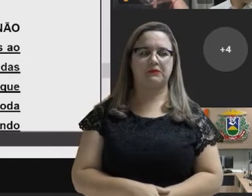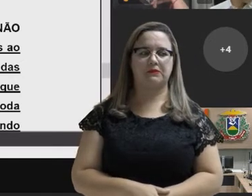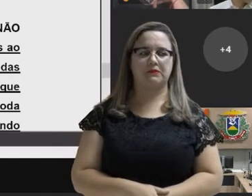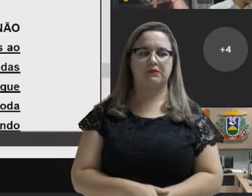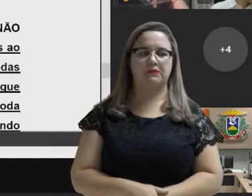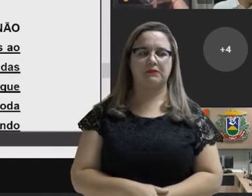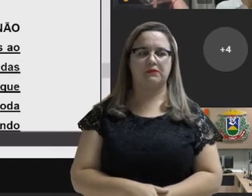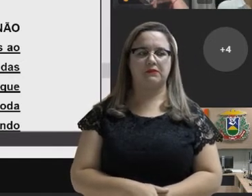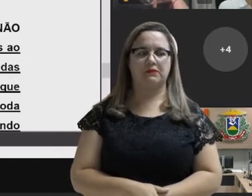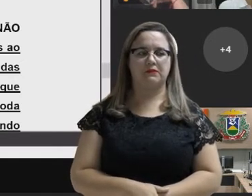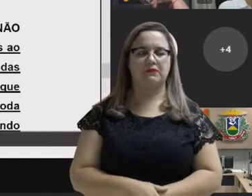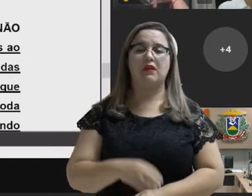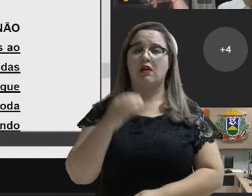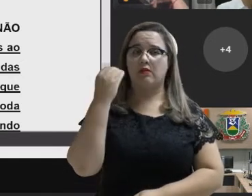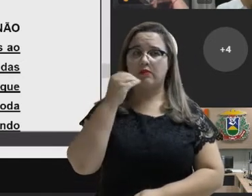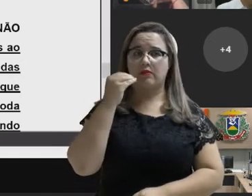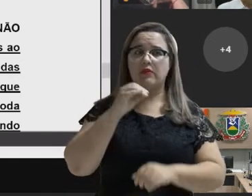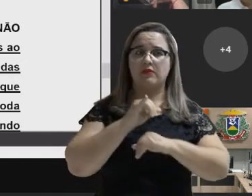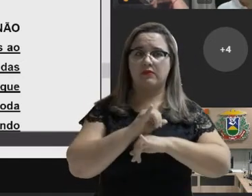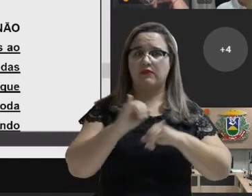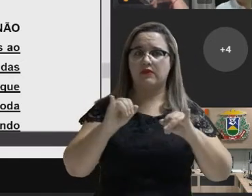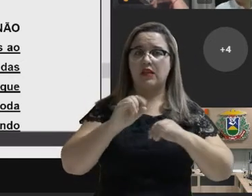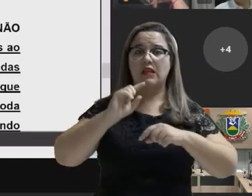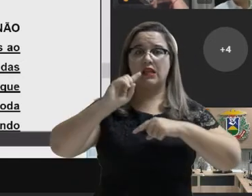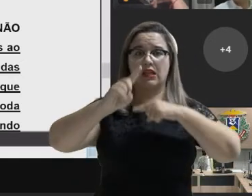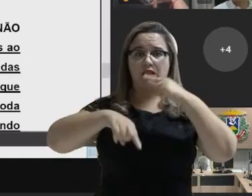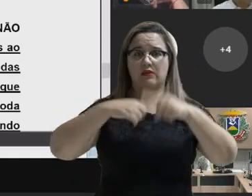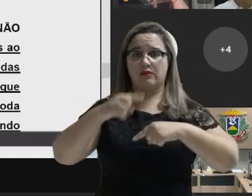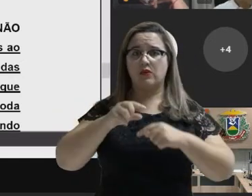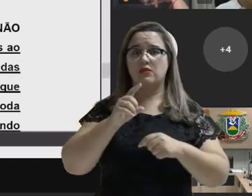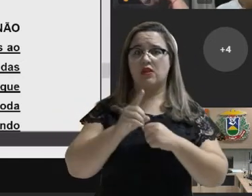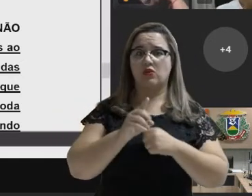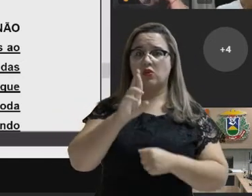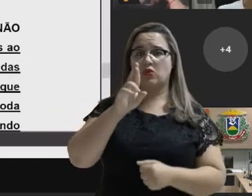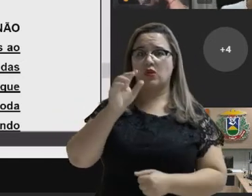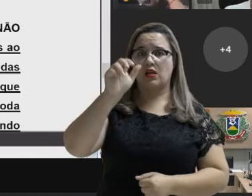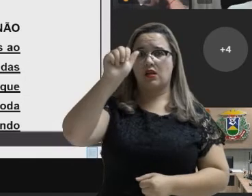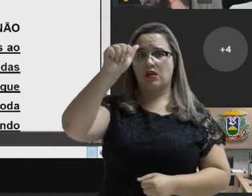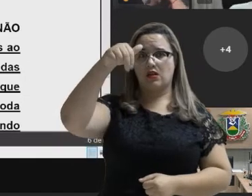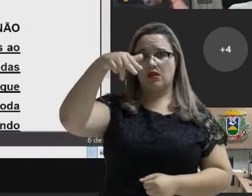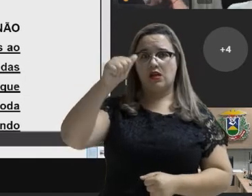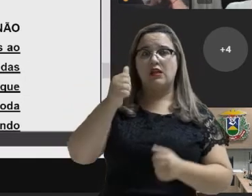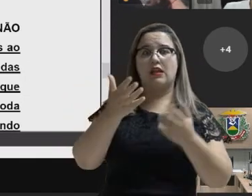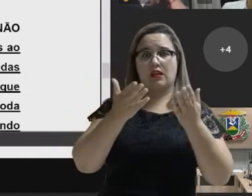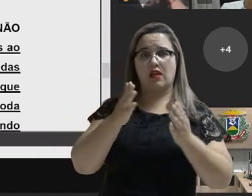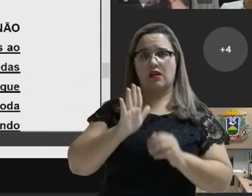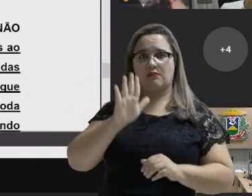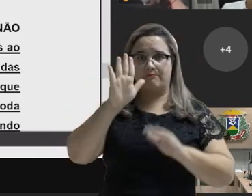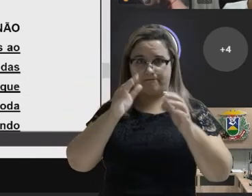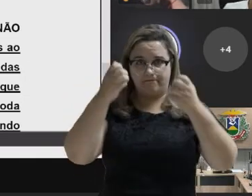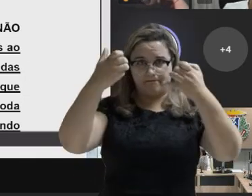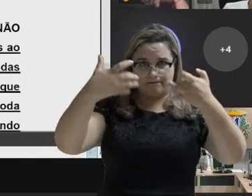Aproveito para dizer que logo depois a doutora Ana Cristina pediu para comentar.